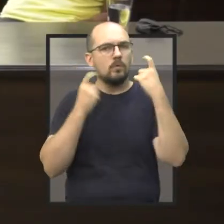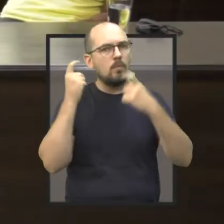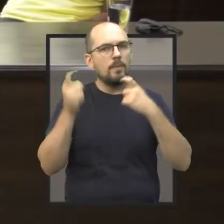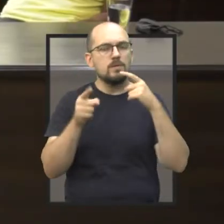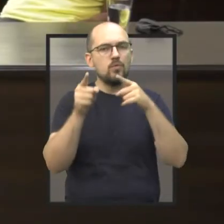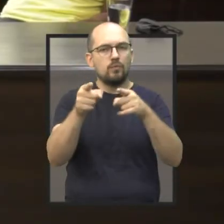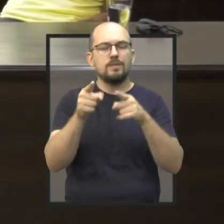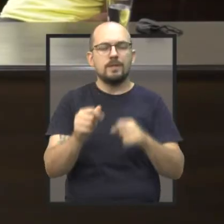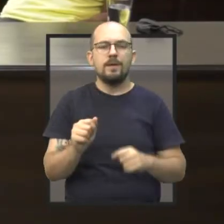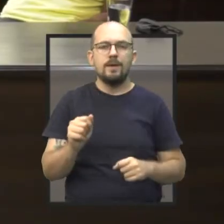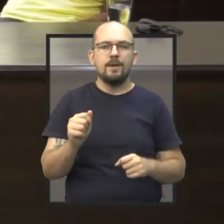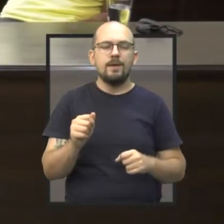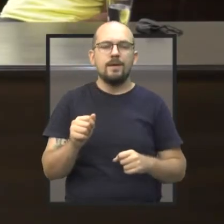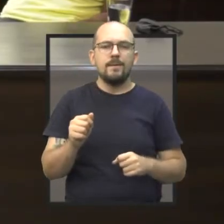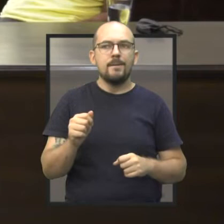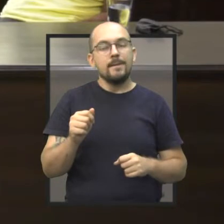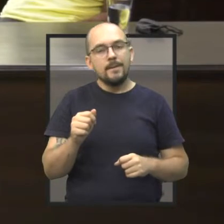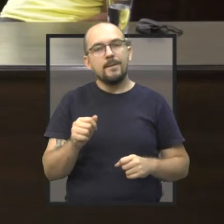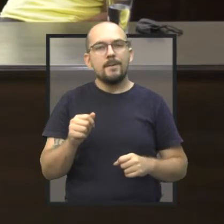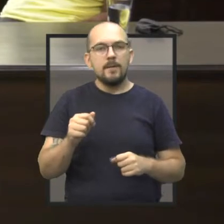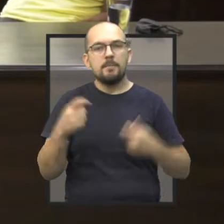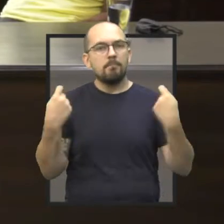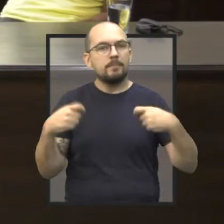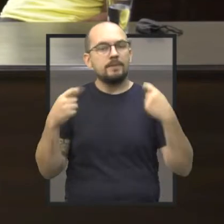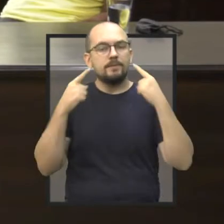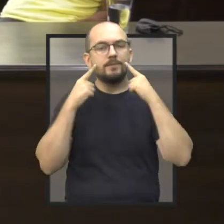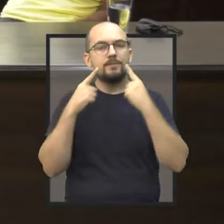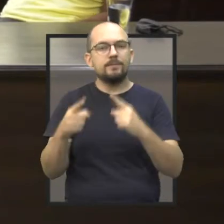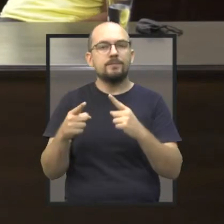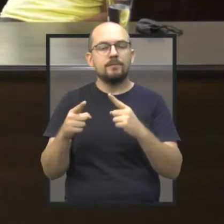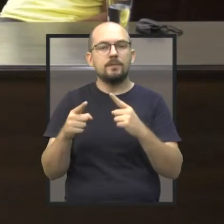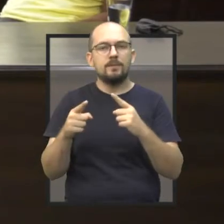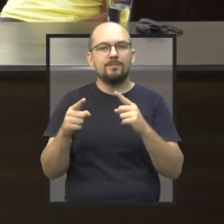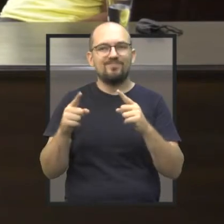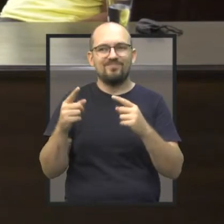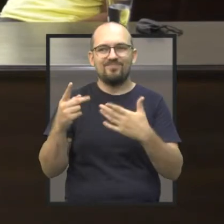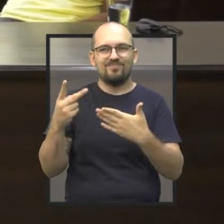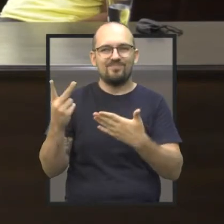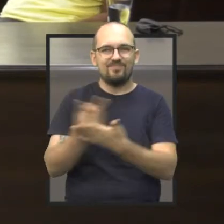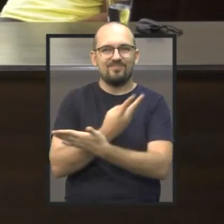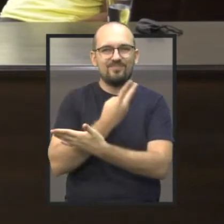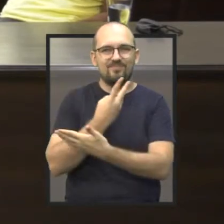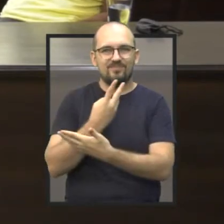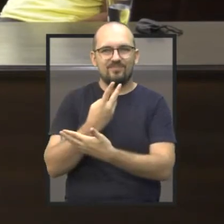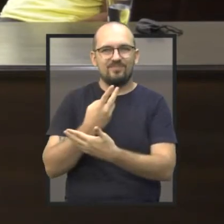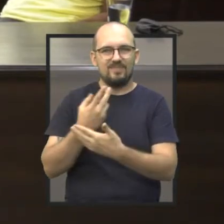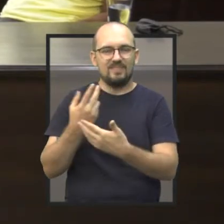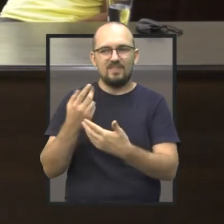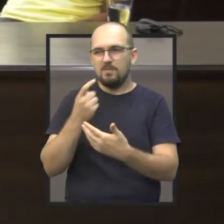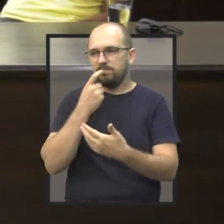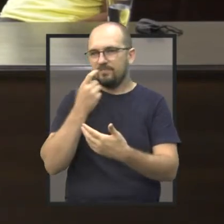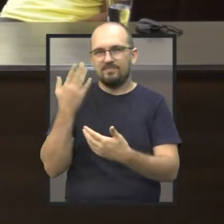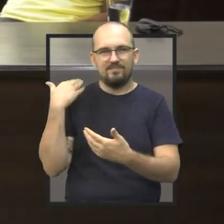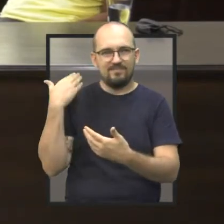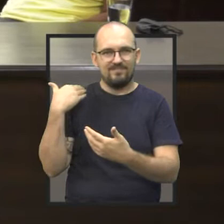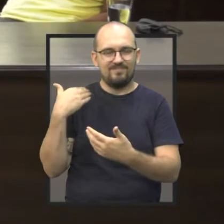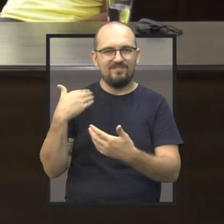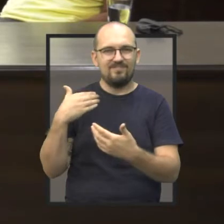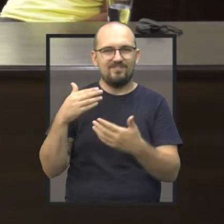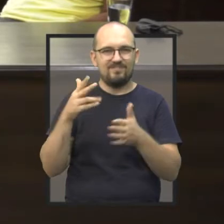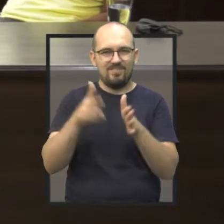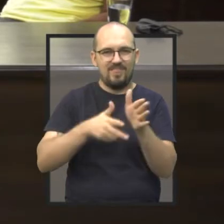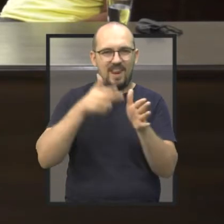que deve ser levada em conta. Vídeo o episódio que ocorreu recentemente,